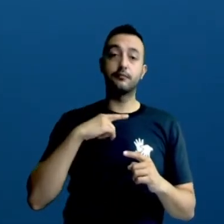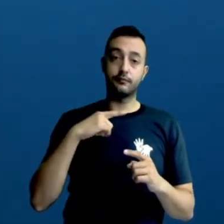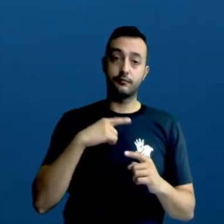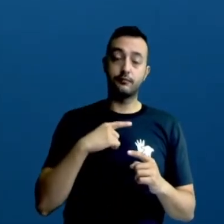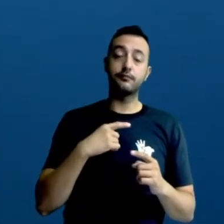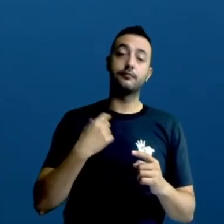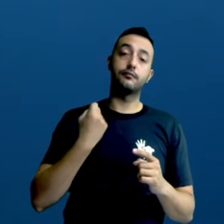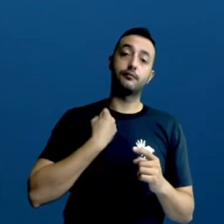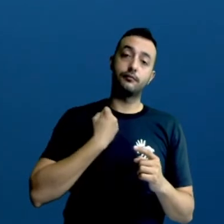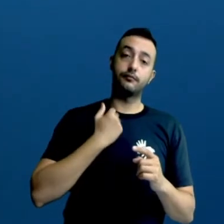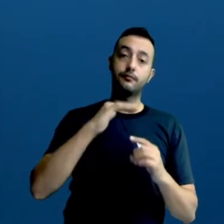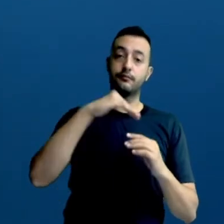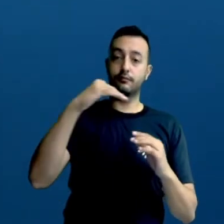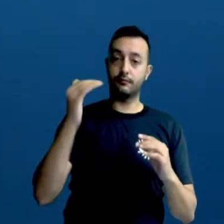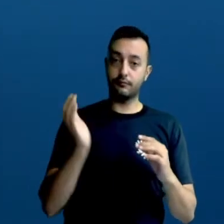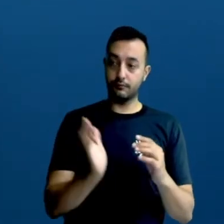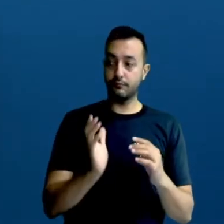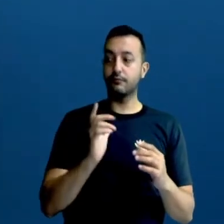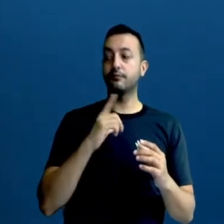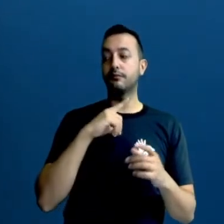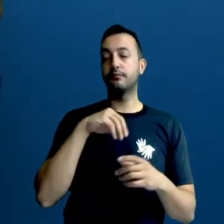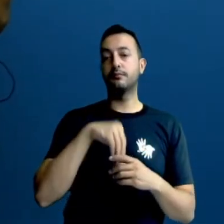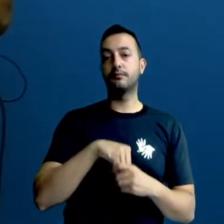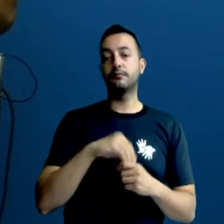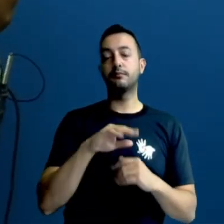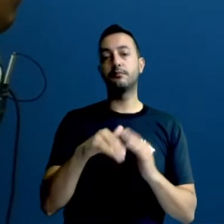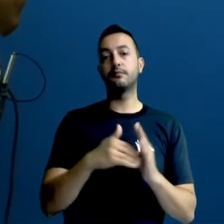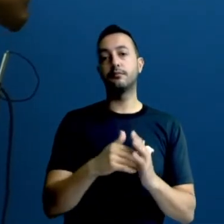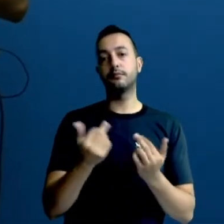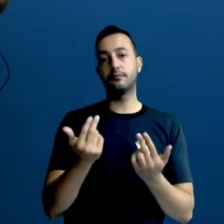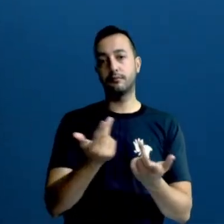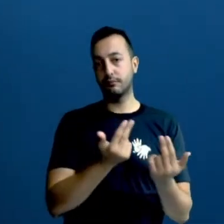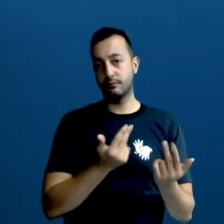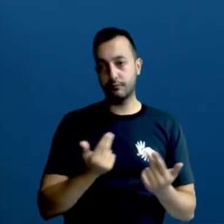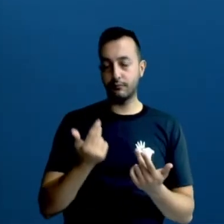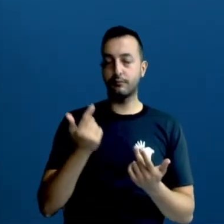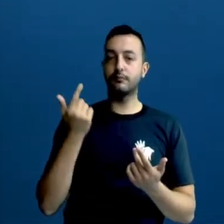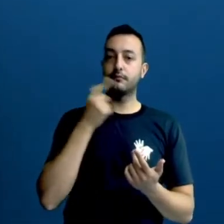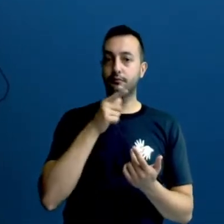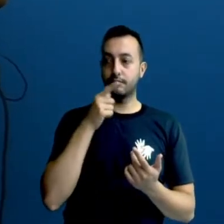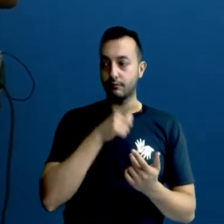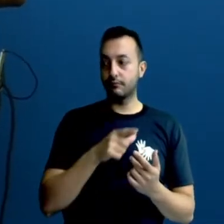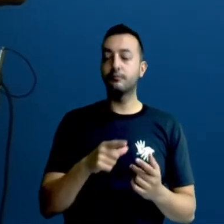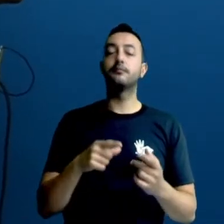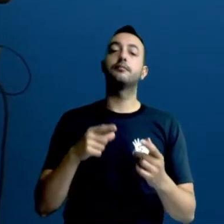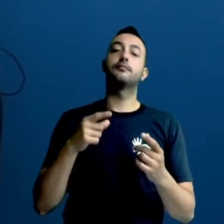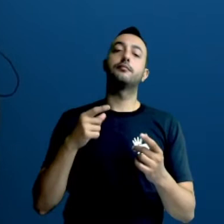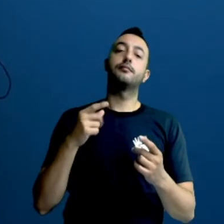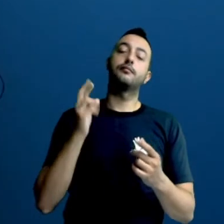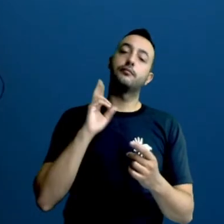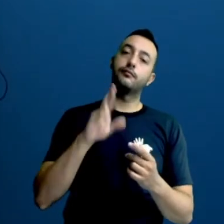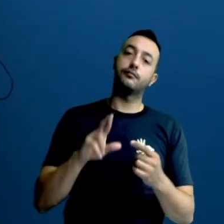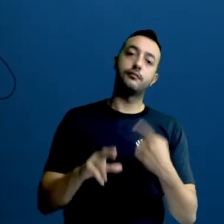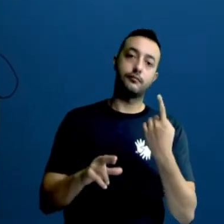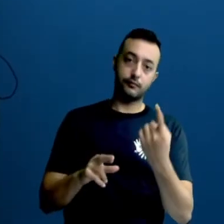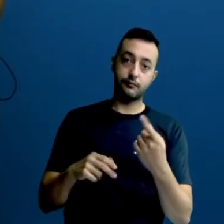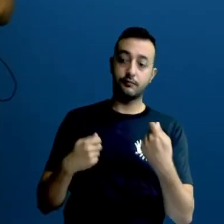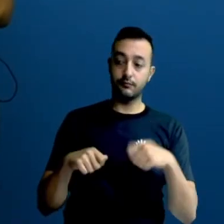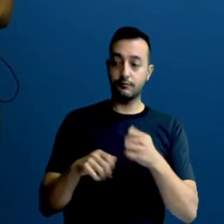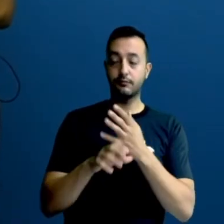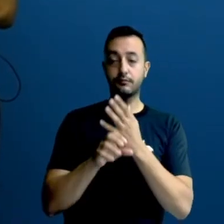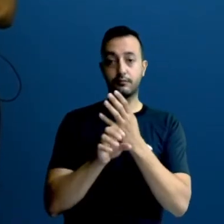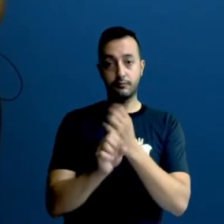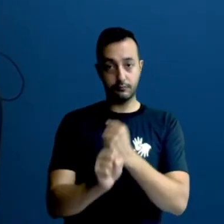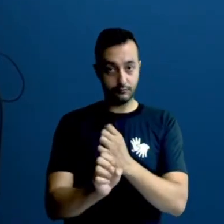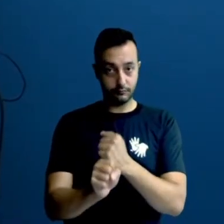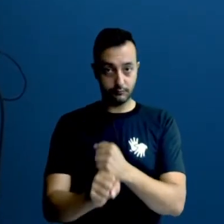ter N ângulos internos? Todos iguais. Então, para a gente chegar na medida de 1, basta pegar o total, que